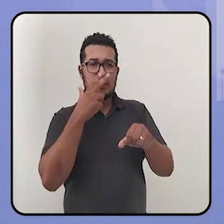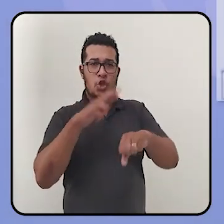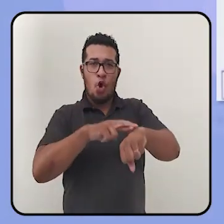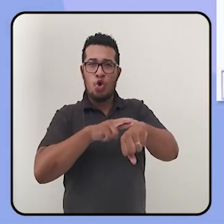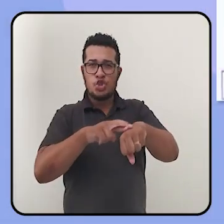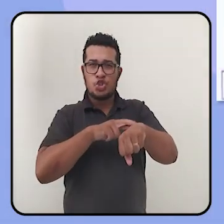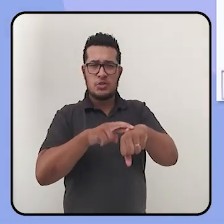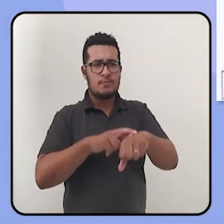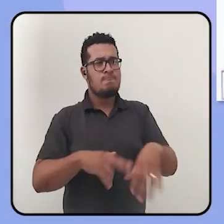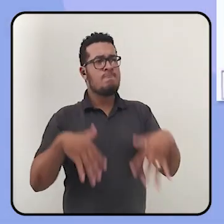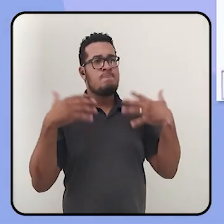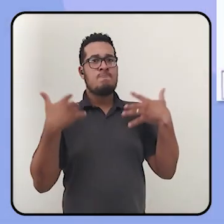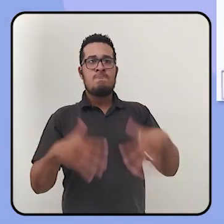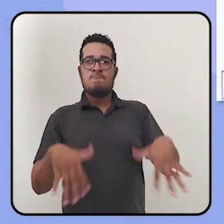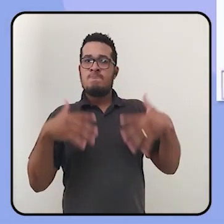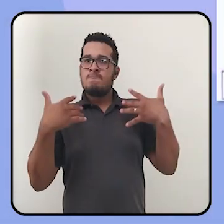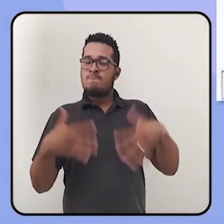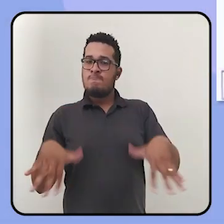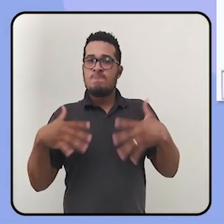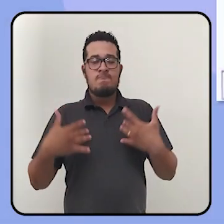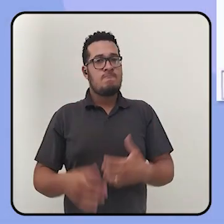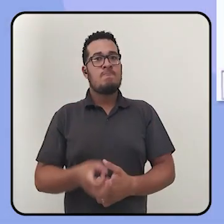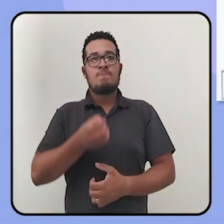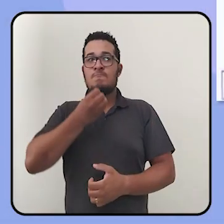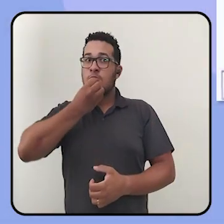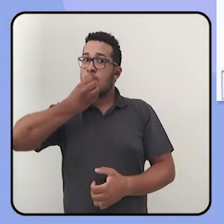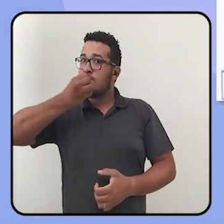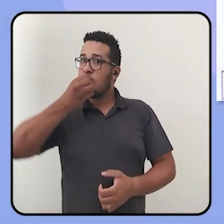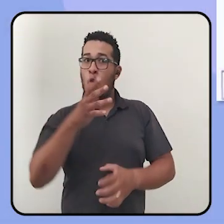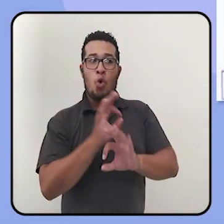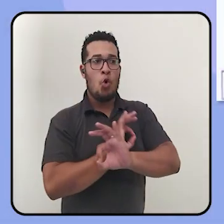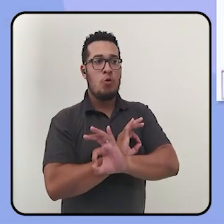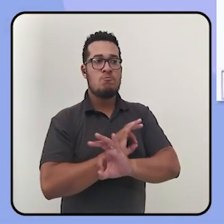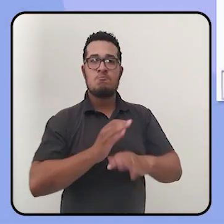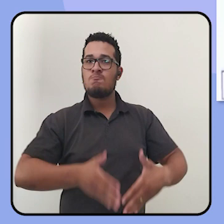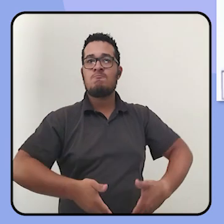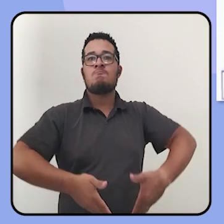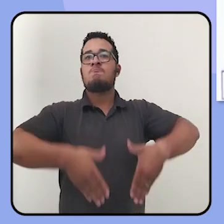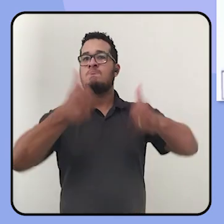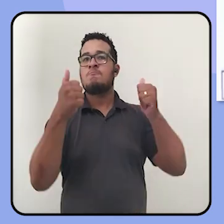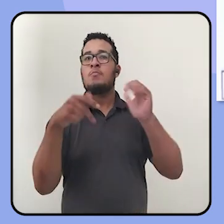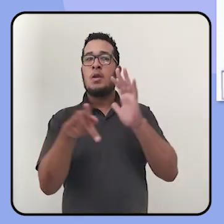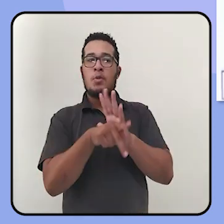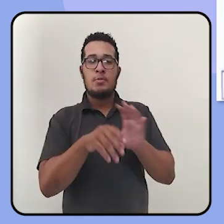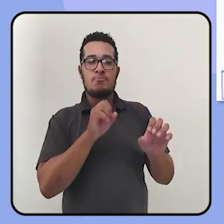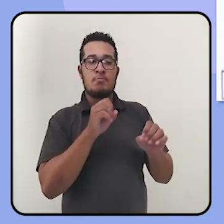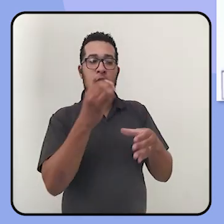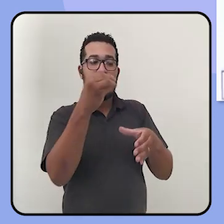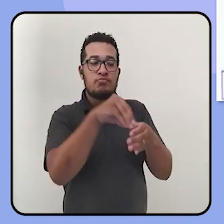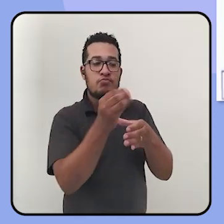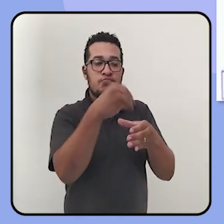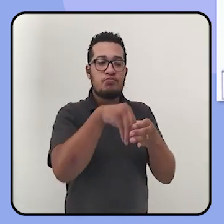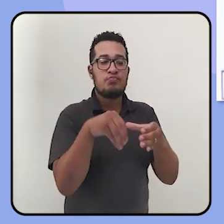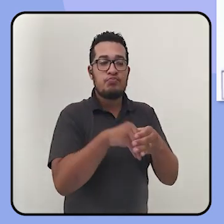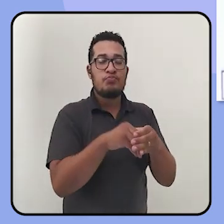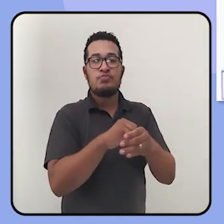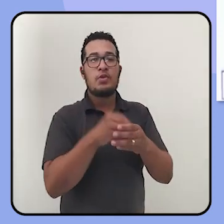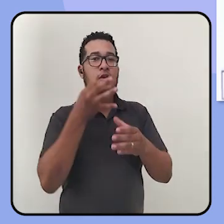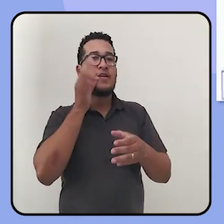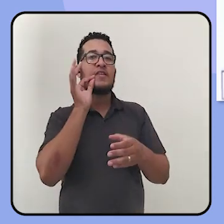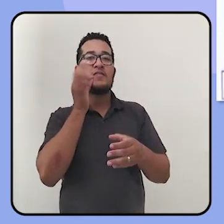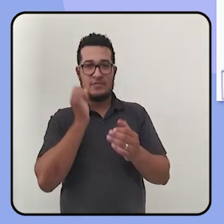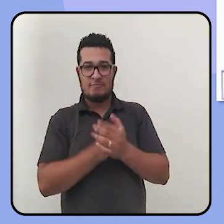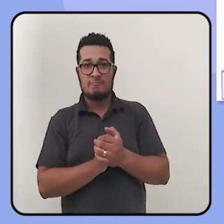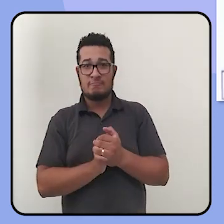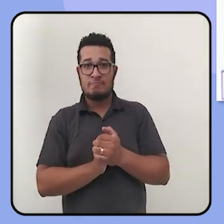na África e da África sobe um pouco ali na Ásia, depois desce, aí vai para as ilhas da Oceania, onde existem várias